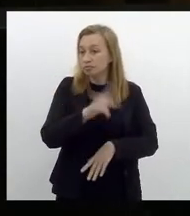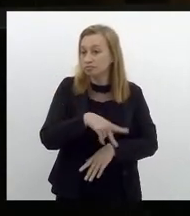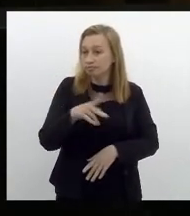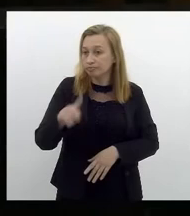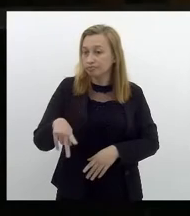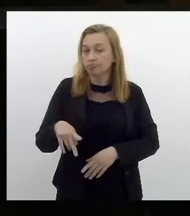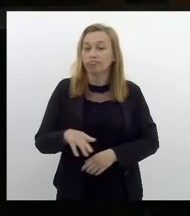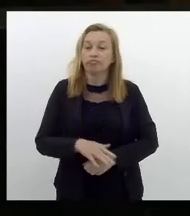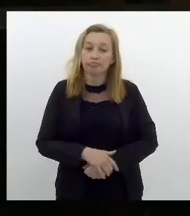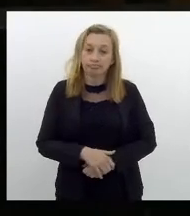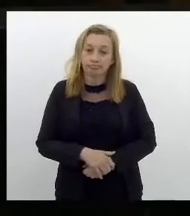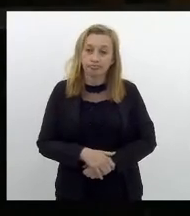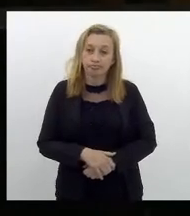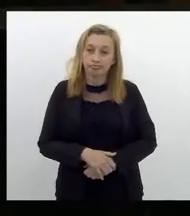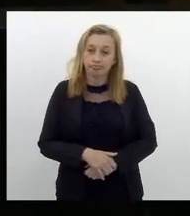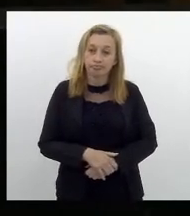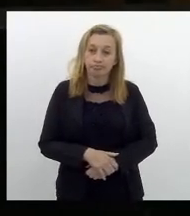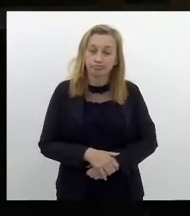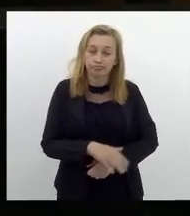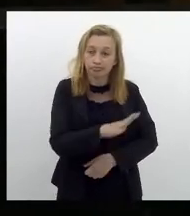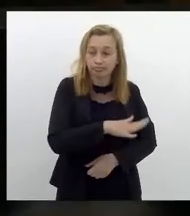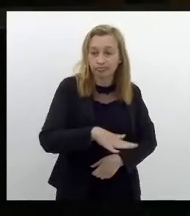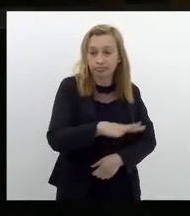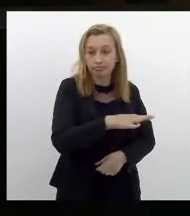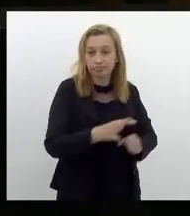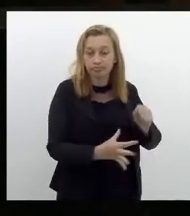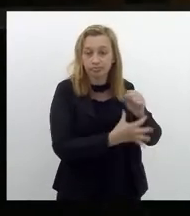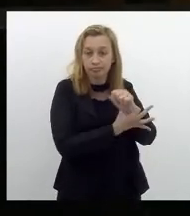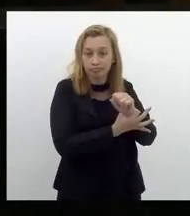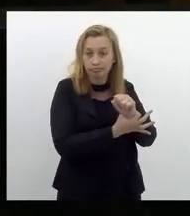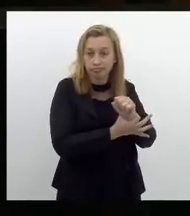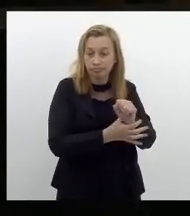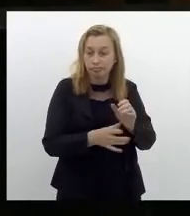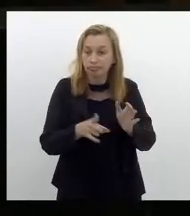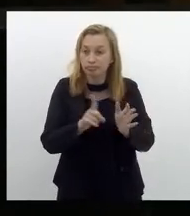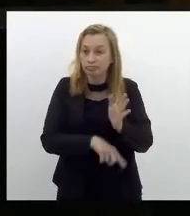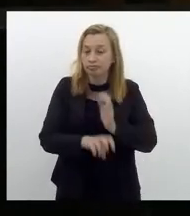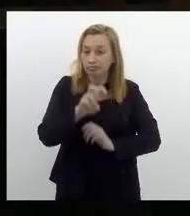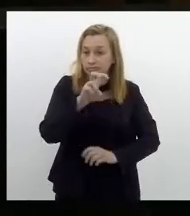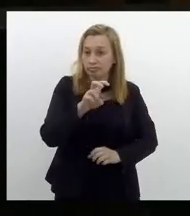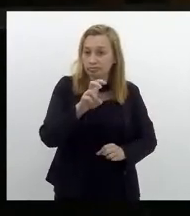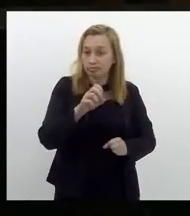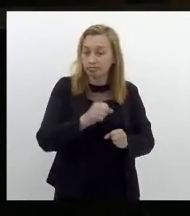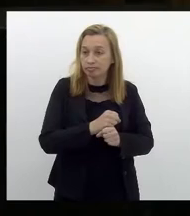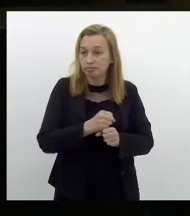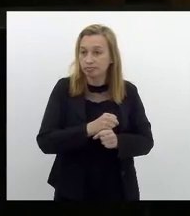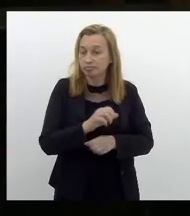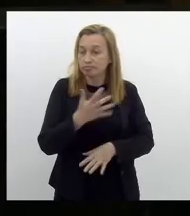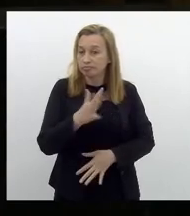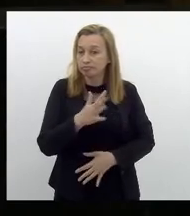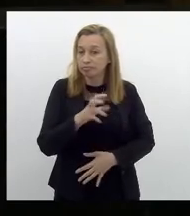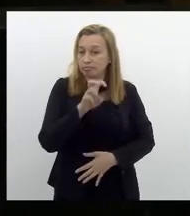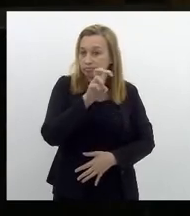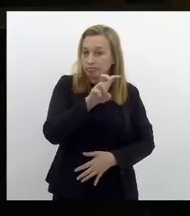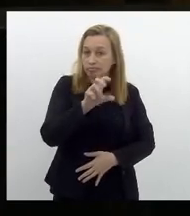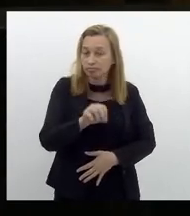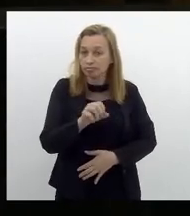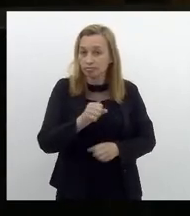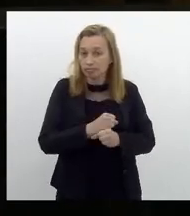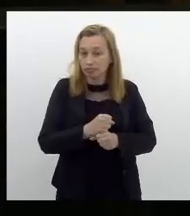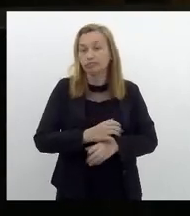professores. Para a categoria da área de segurança, menos 5 anos, o que daria a média de 50